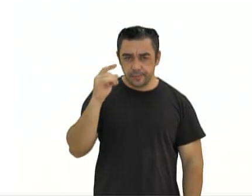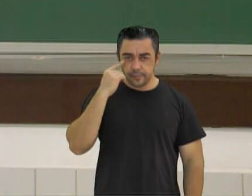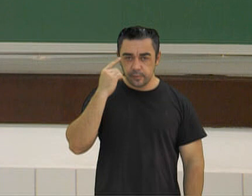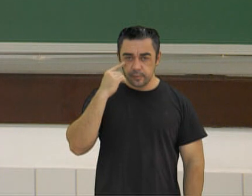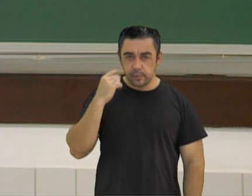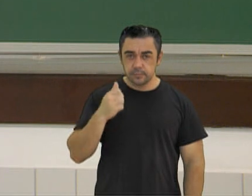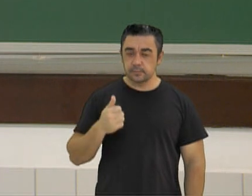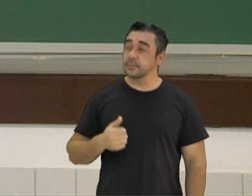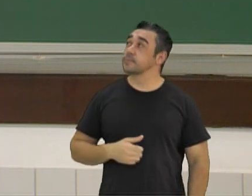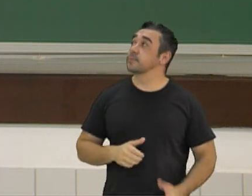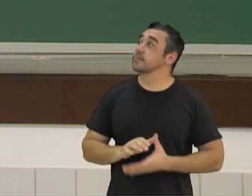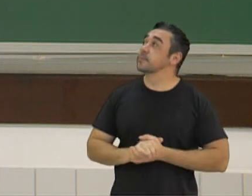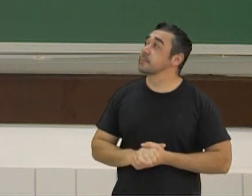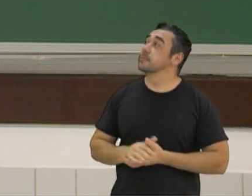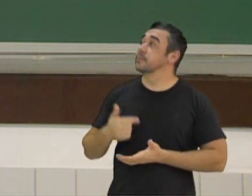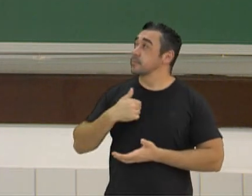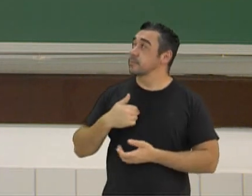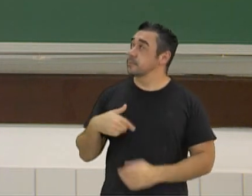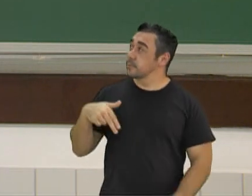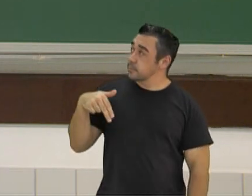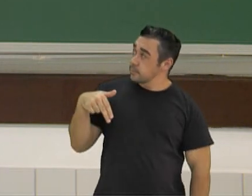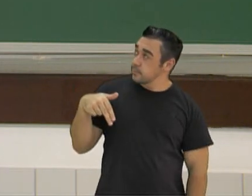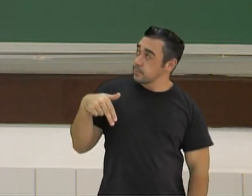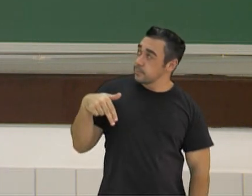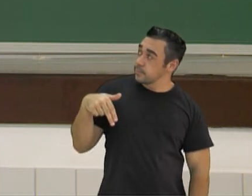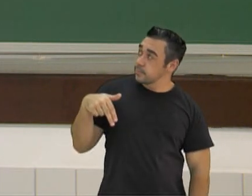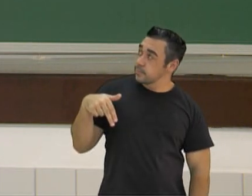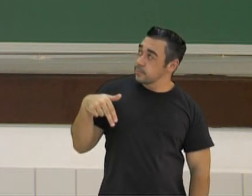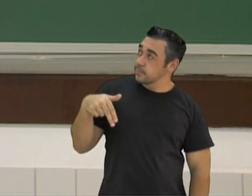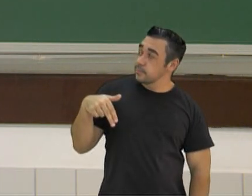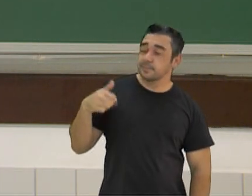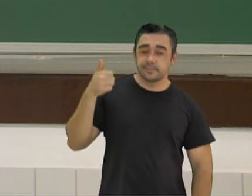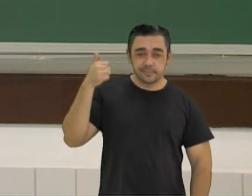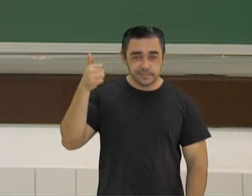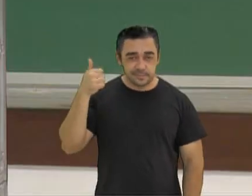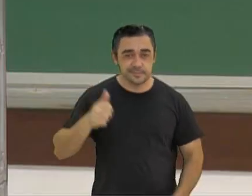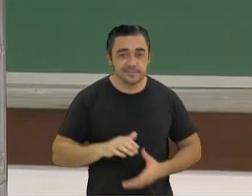na beleza? Thiago, agora é com você. Trava na beleza aí, meu querido, vai.